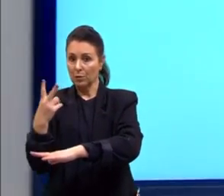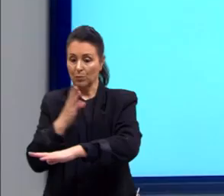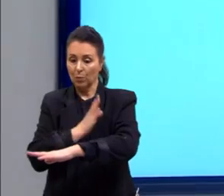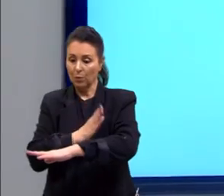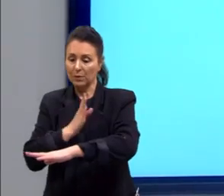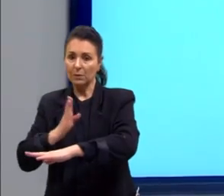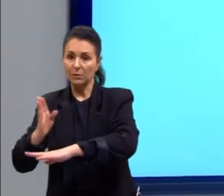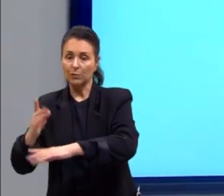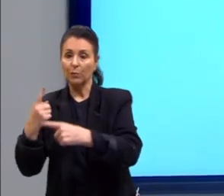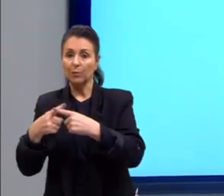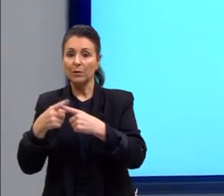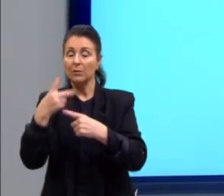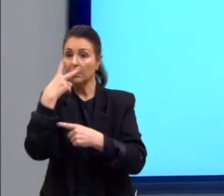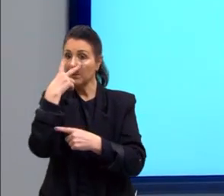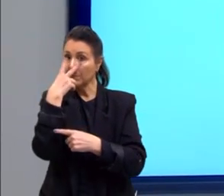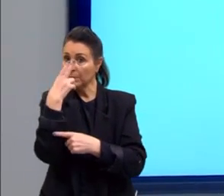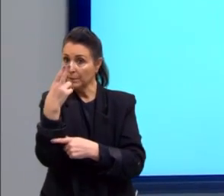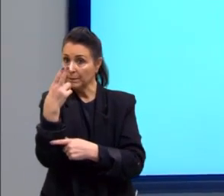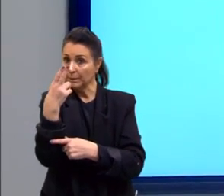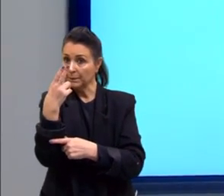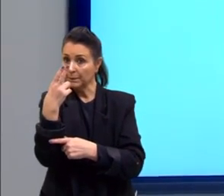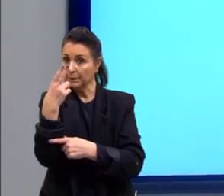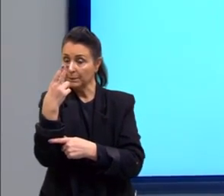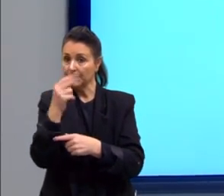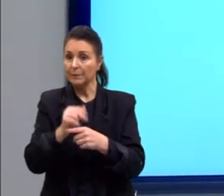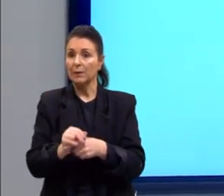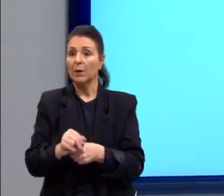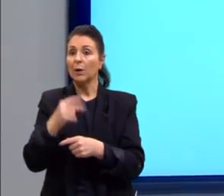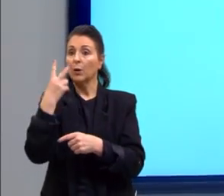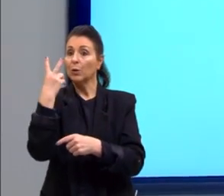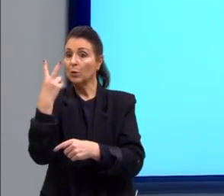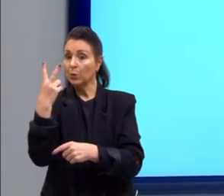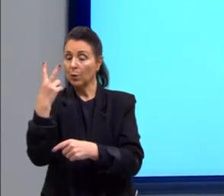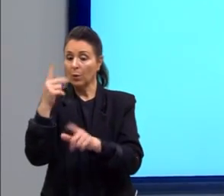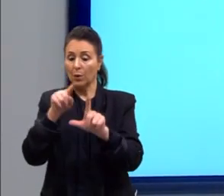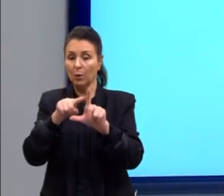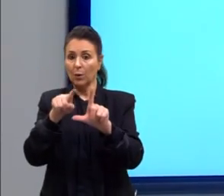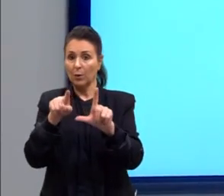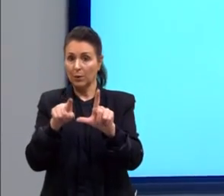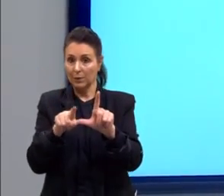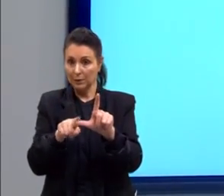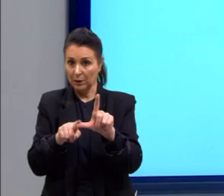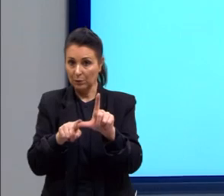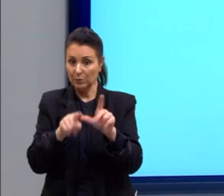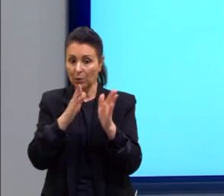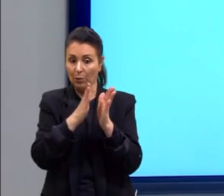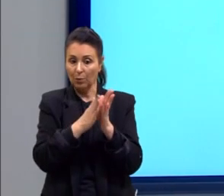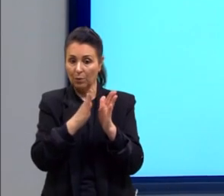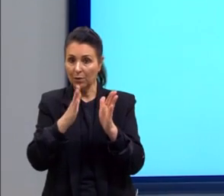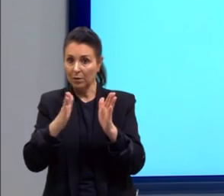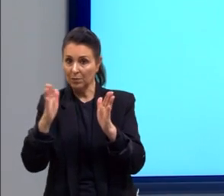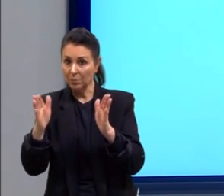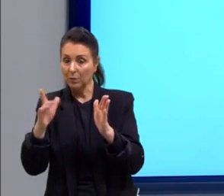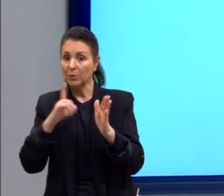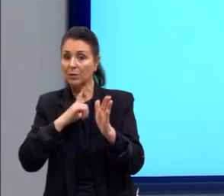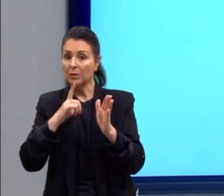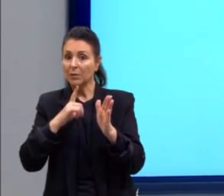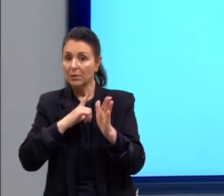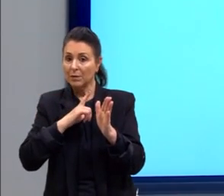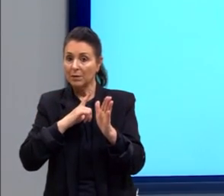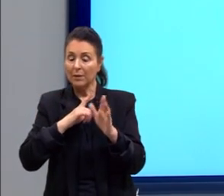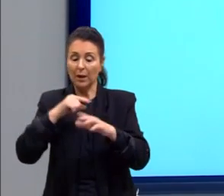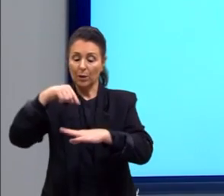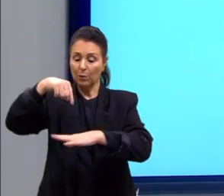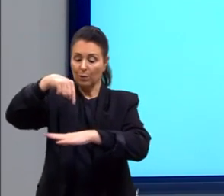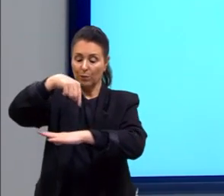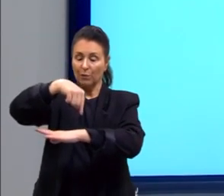porque eles se assemelham bastante dois ângulos são consecutivos quando possuem o mesmo